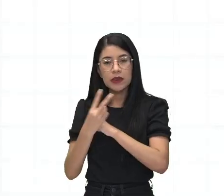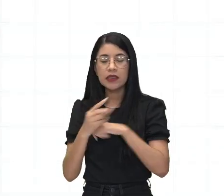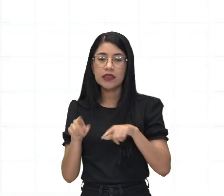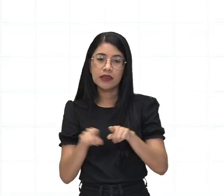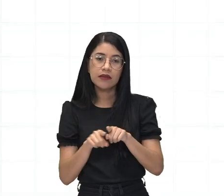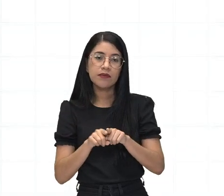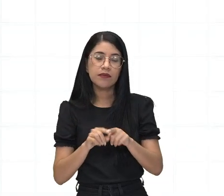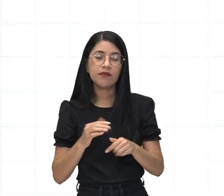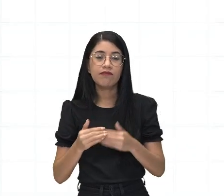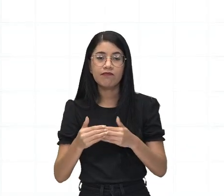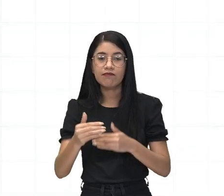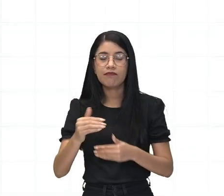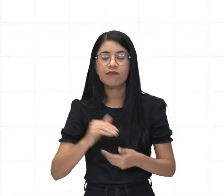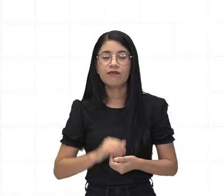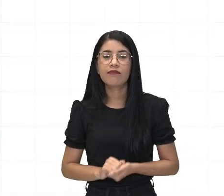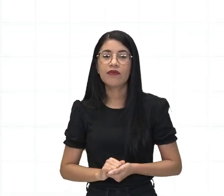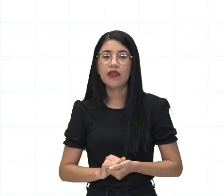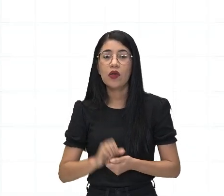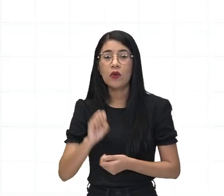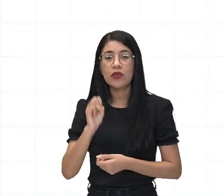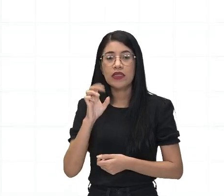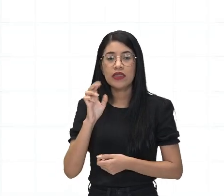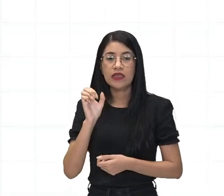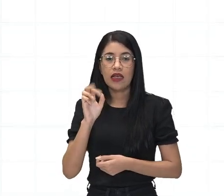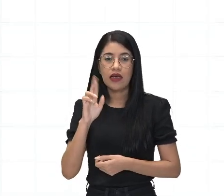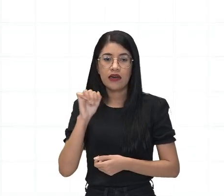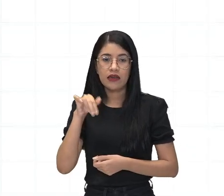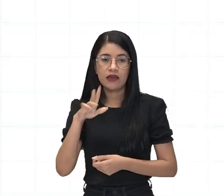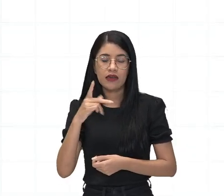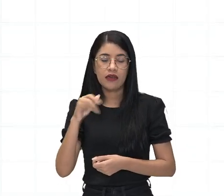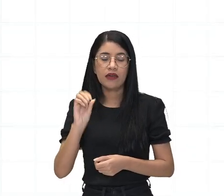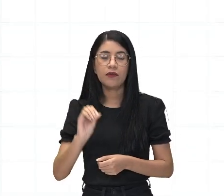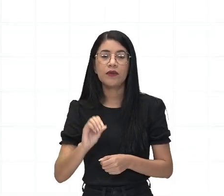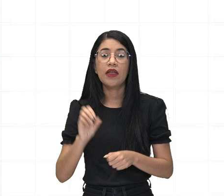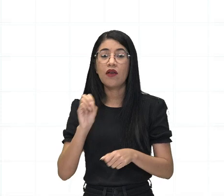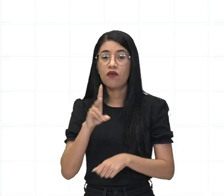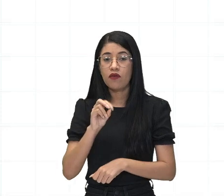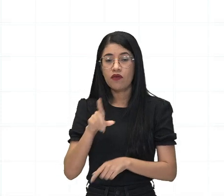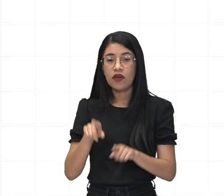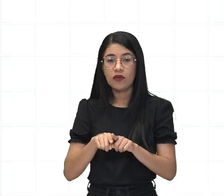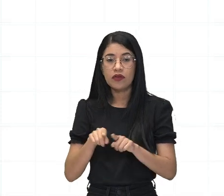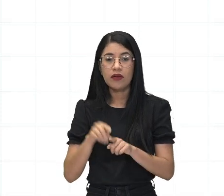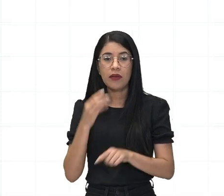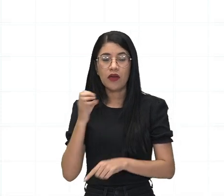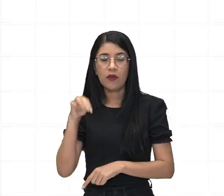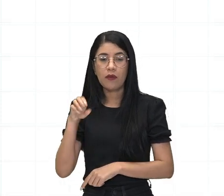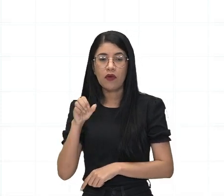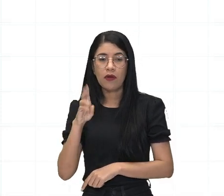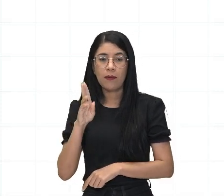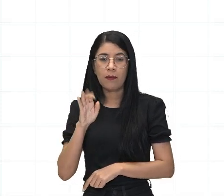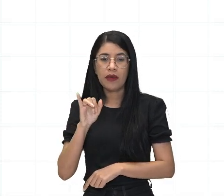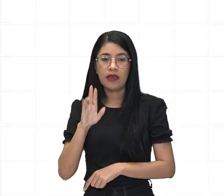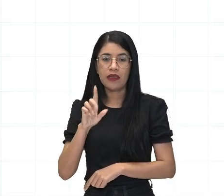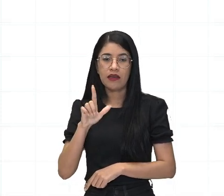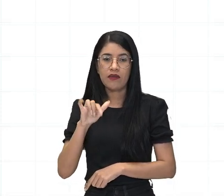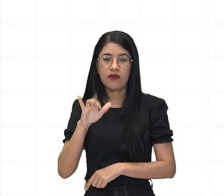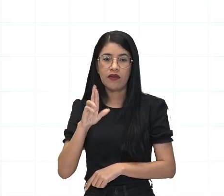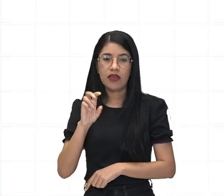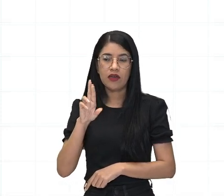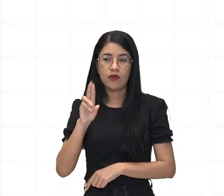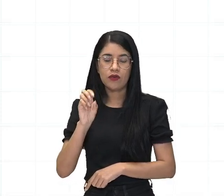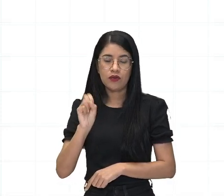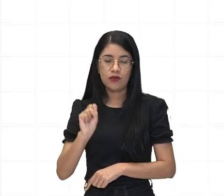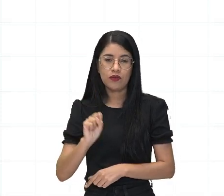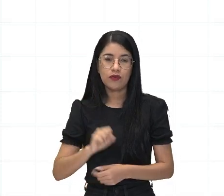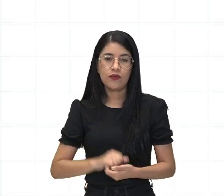Vamos continuar aí com o sarampo, micro-organismo vírus, morbilivírus. E aí o contato